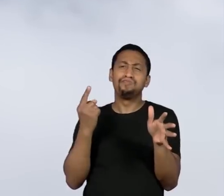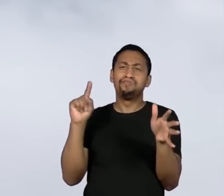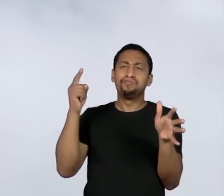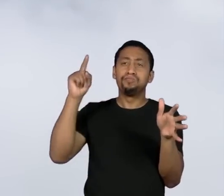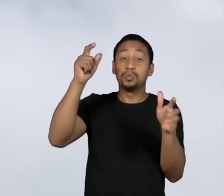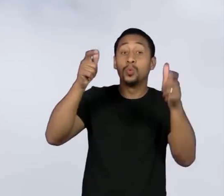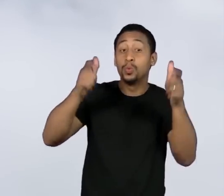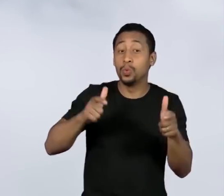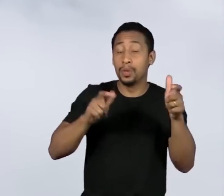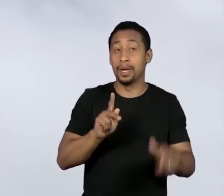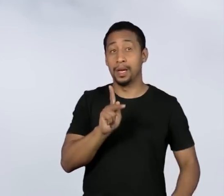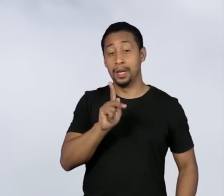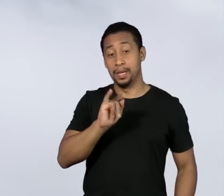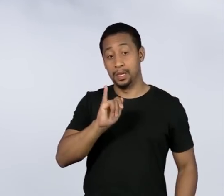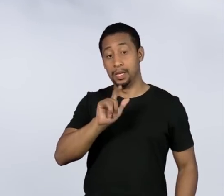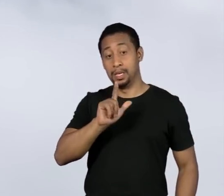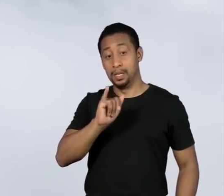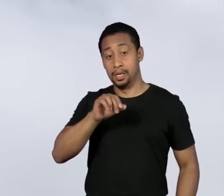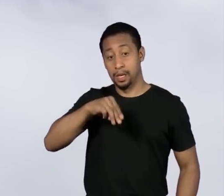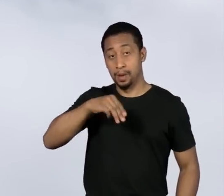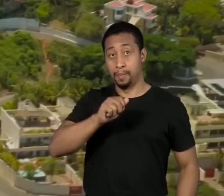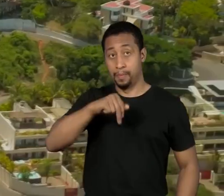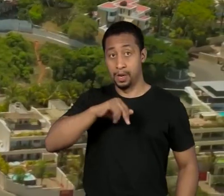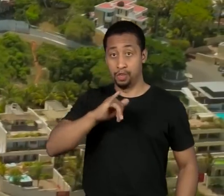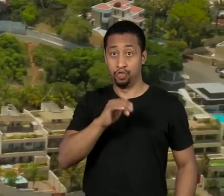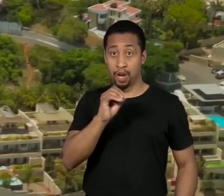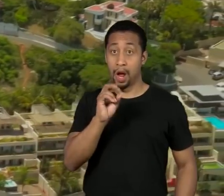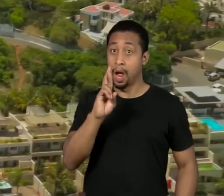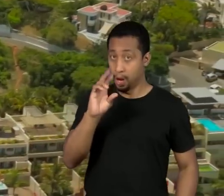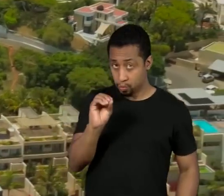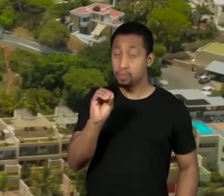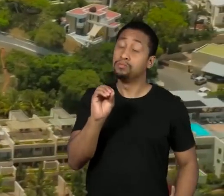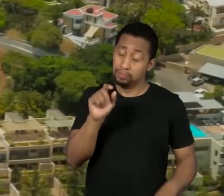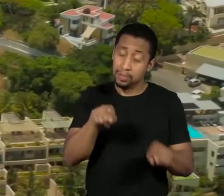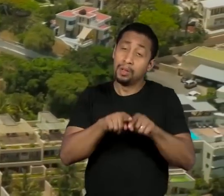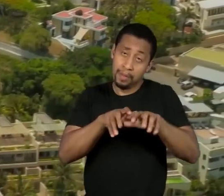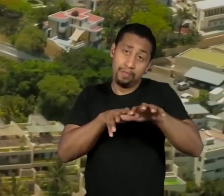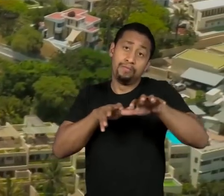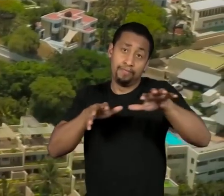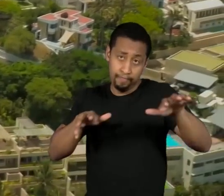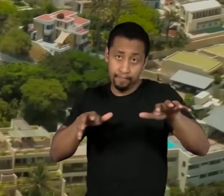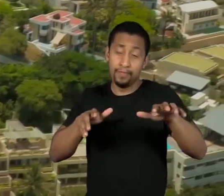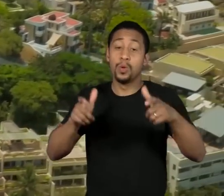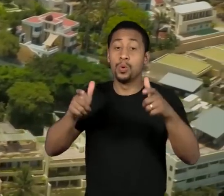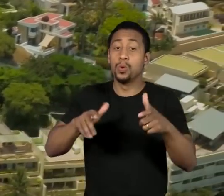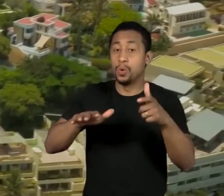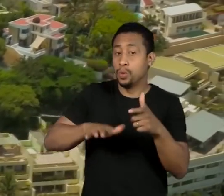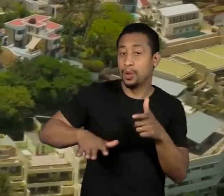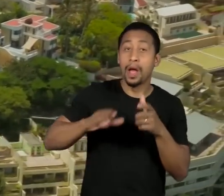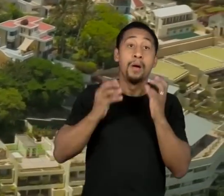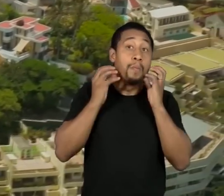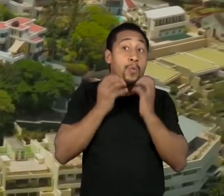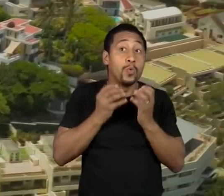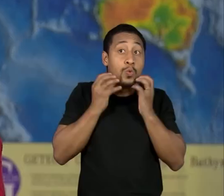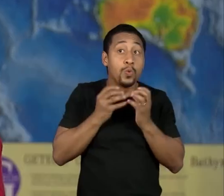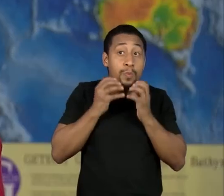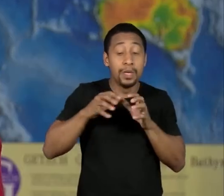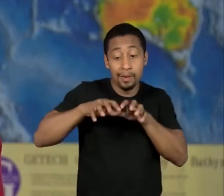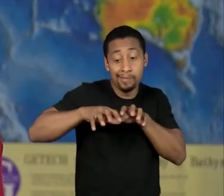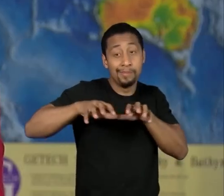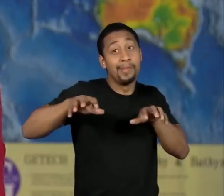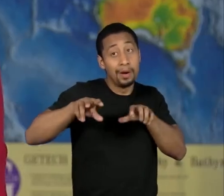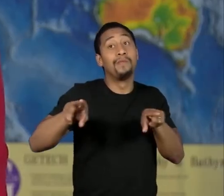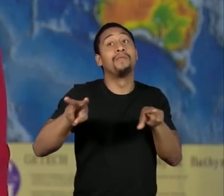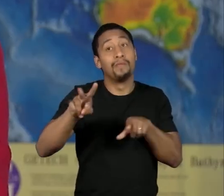parte dessa cadeia de separação. Moçambique é um país que vai ser afetado também, vai cortar uma parte do país.